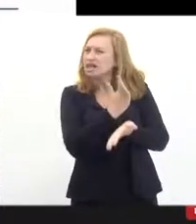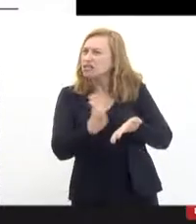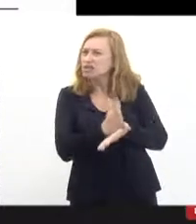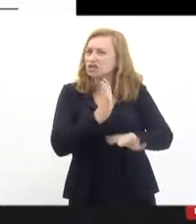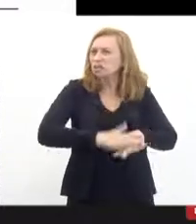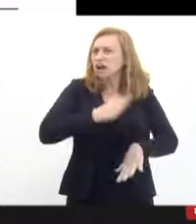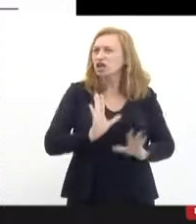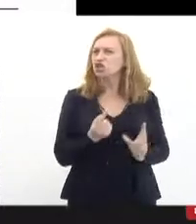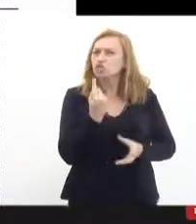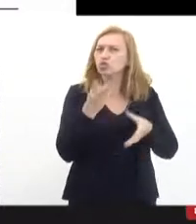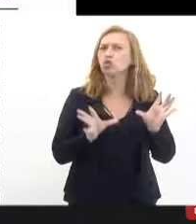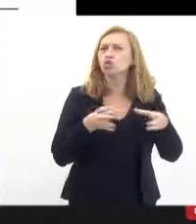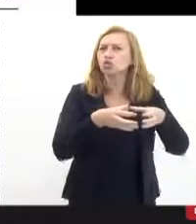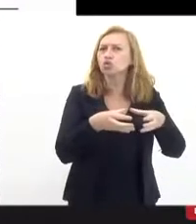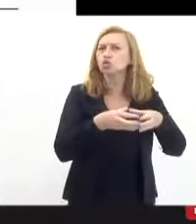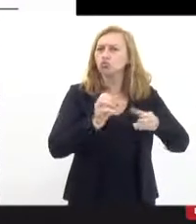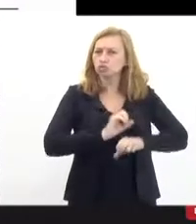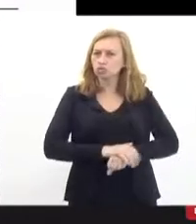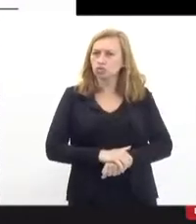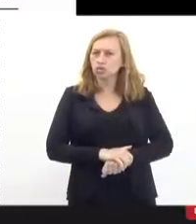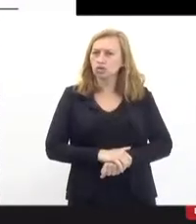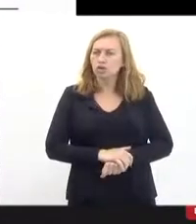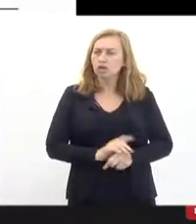de um conjunto de crédito